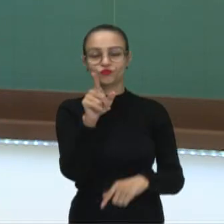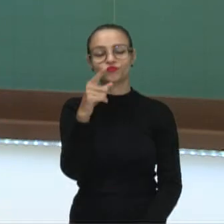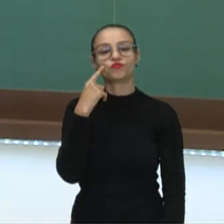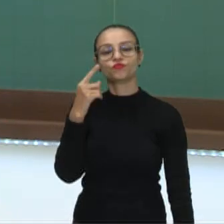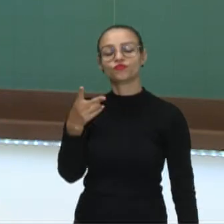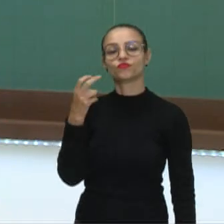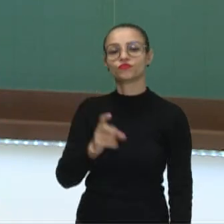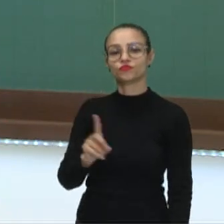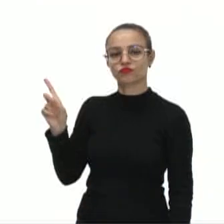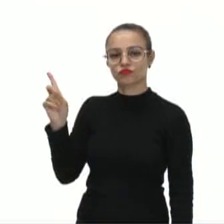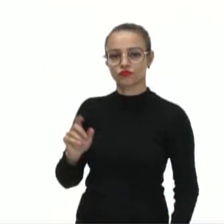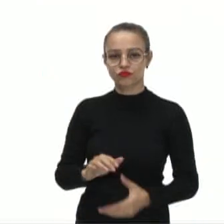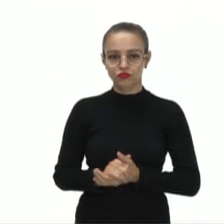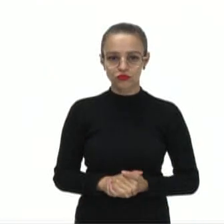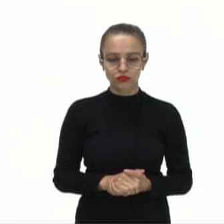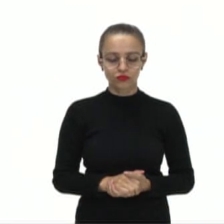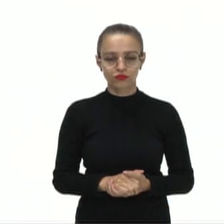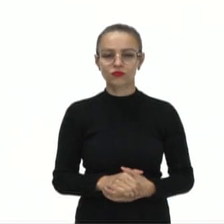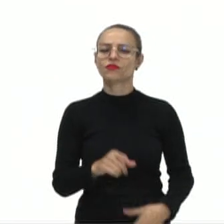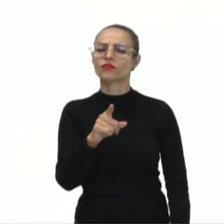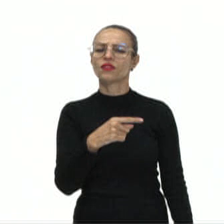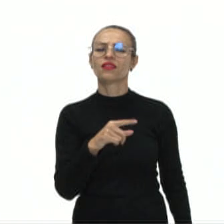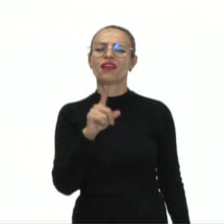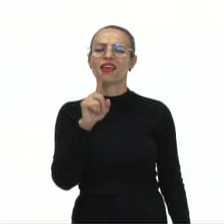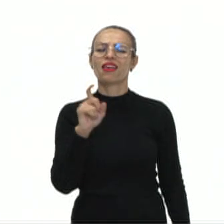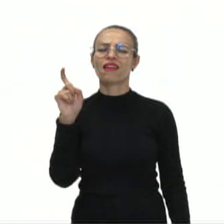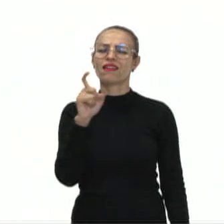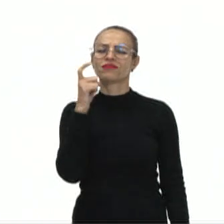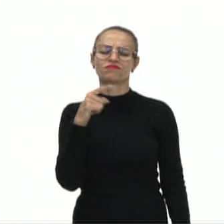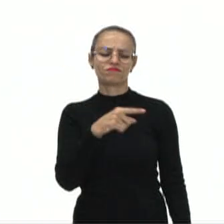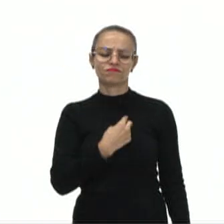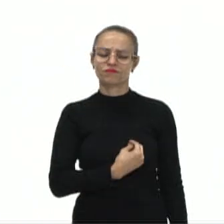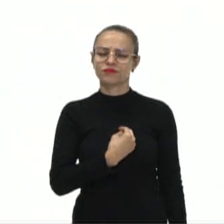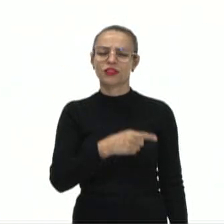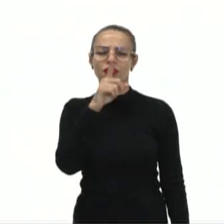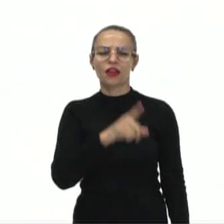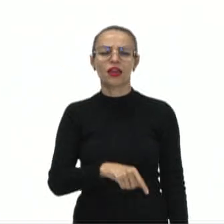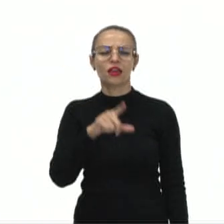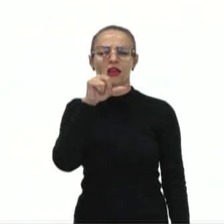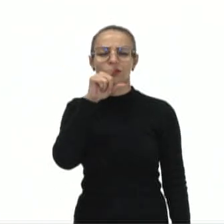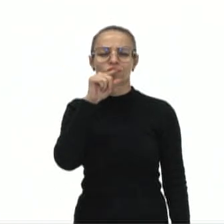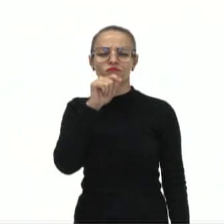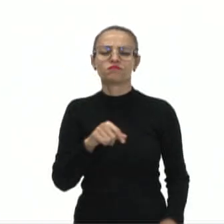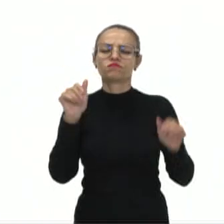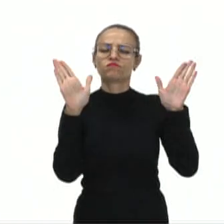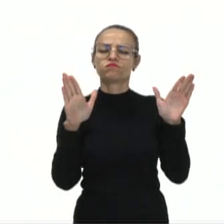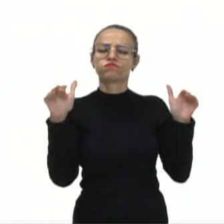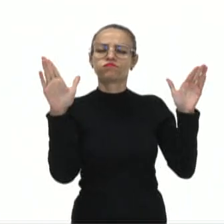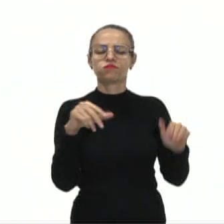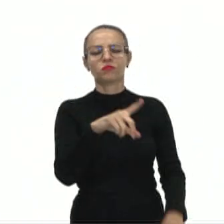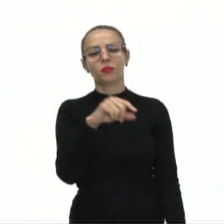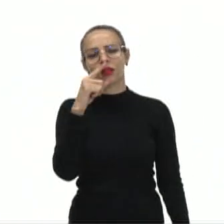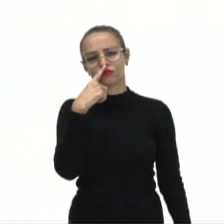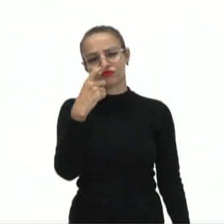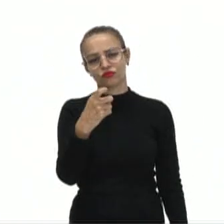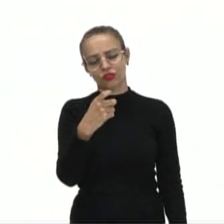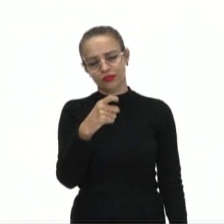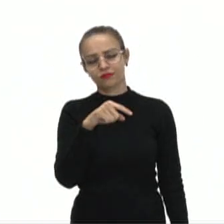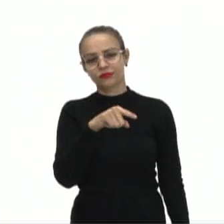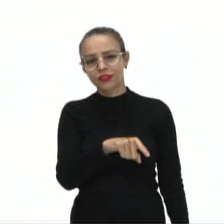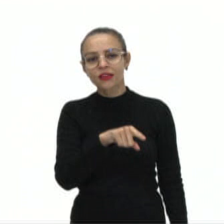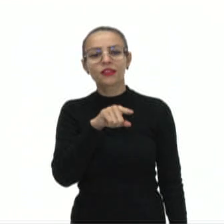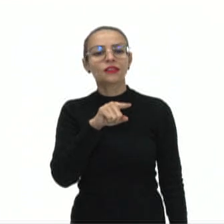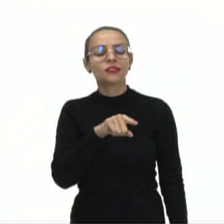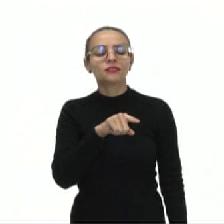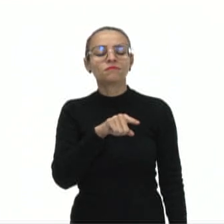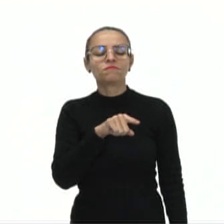observe. Eras na vida a pomba predileta, que sobre o mar de angústias conduzia. O